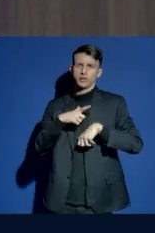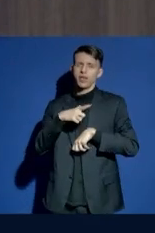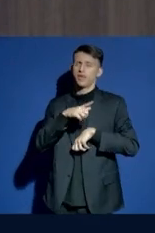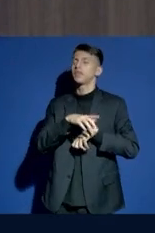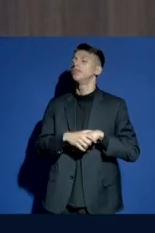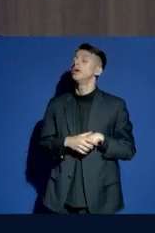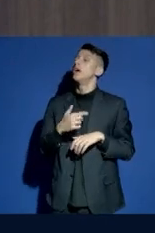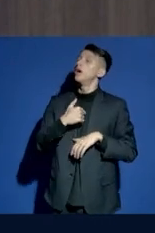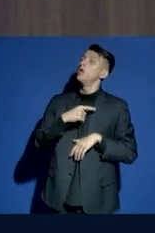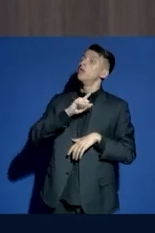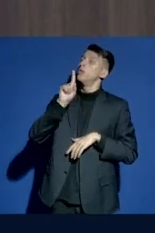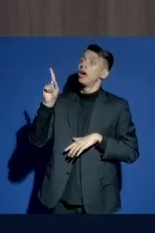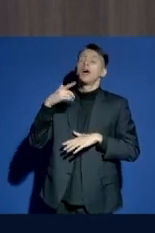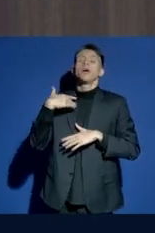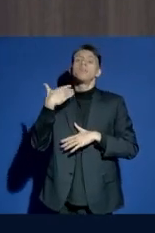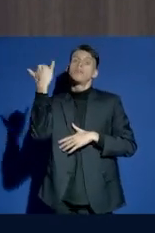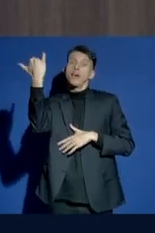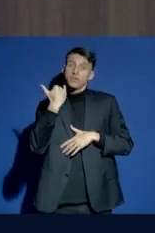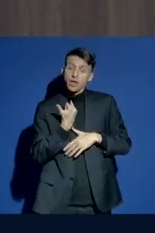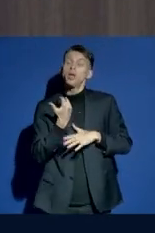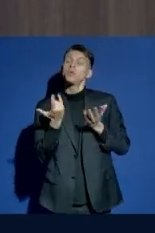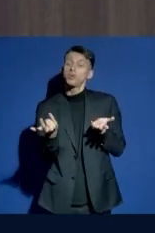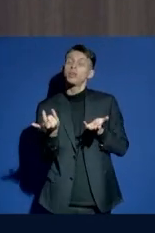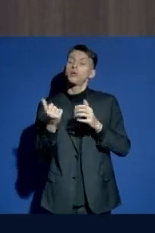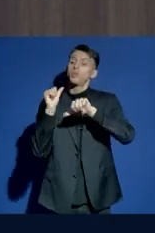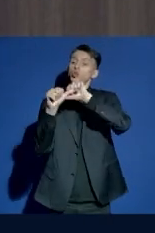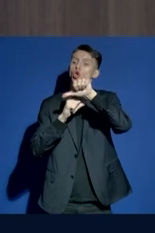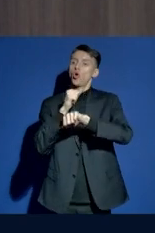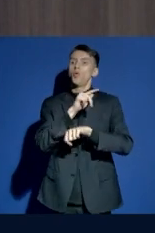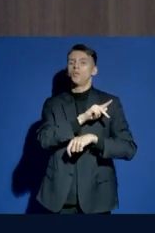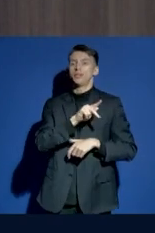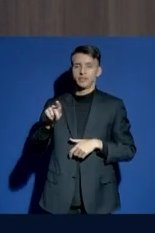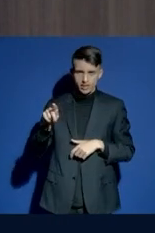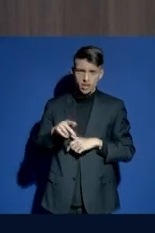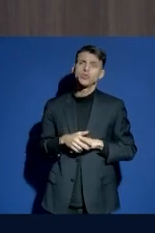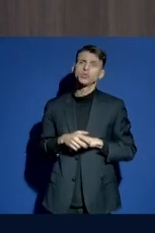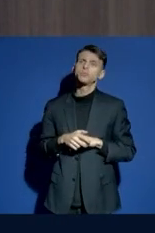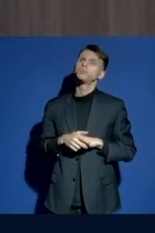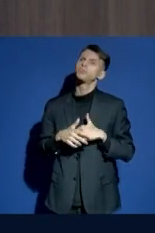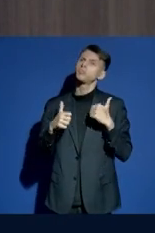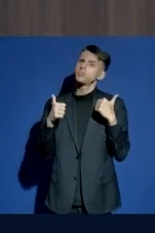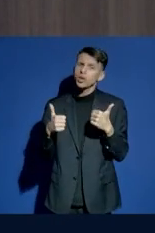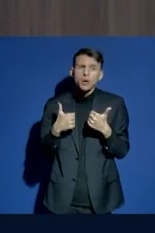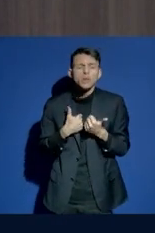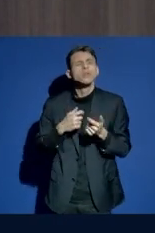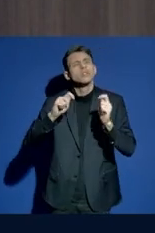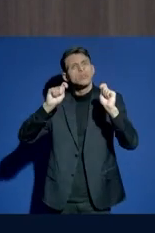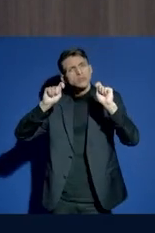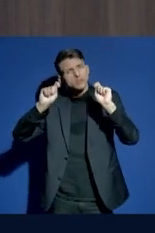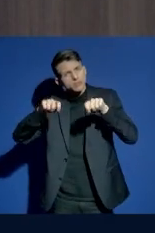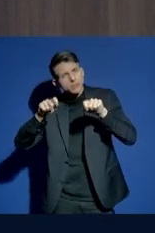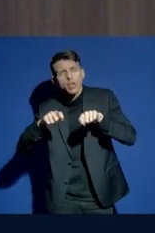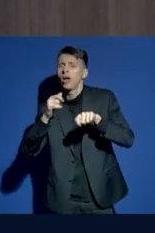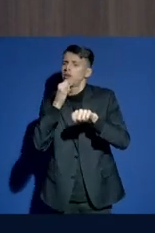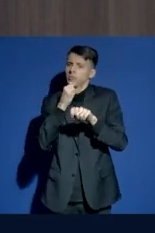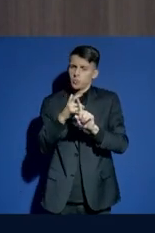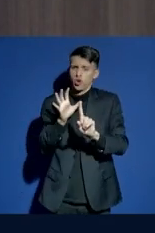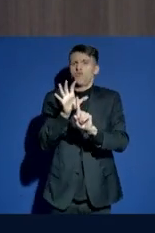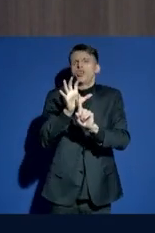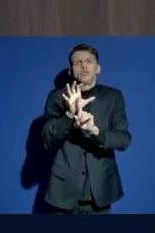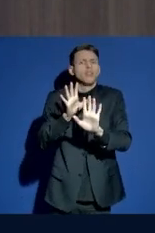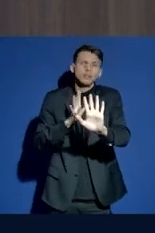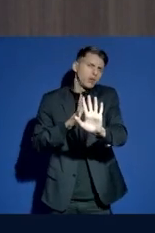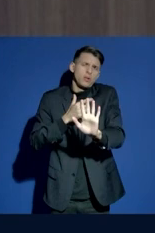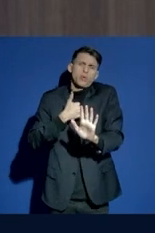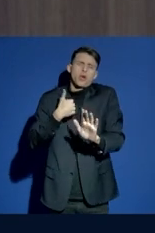que tinha mudado o presidente não que nós tivéssemos condição até de influenciar nisso não é o caso até